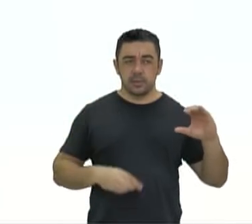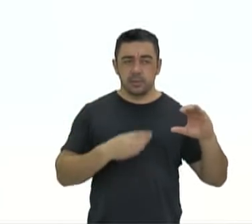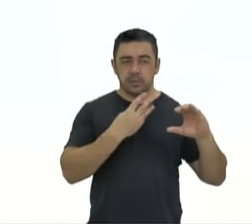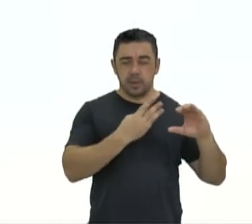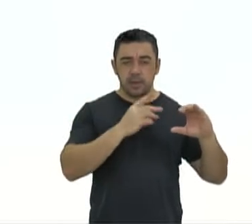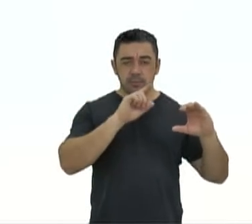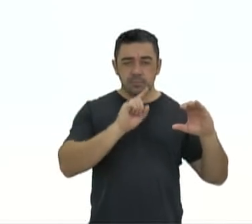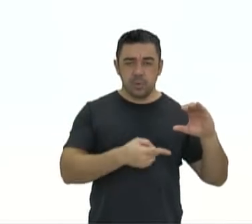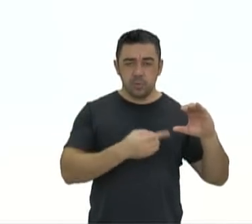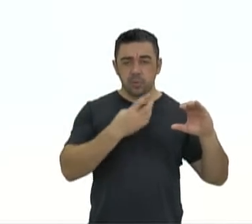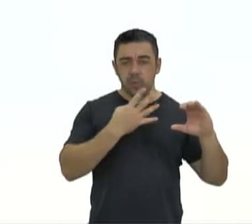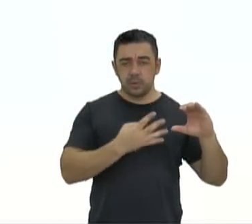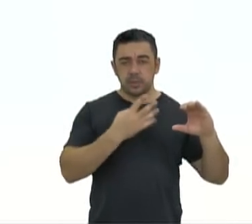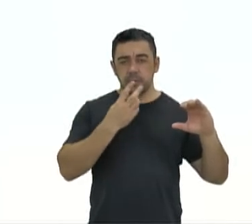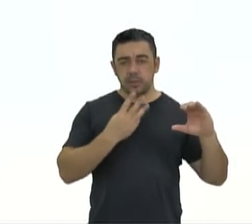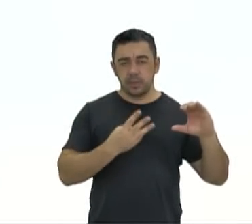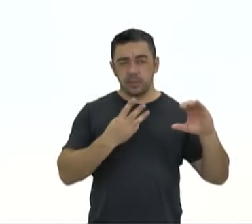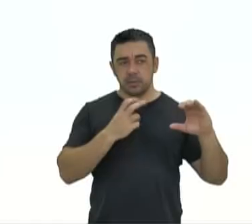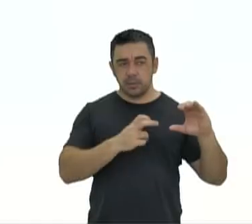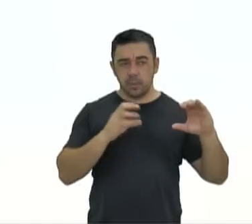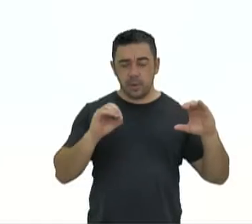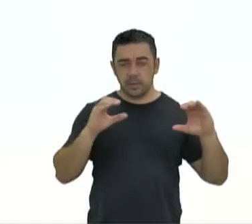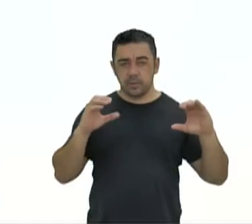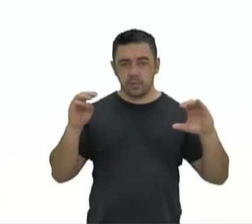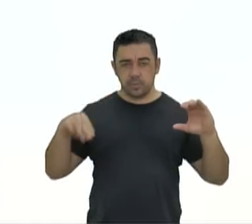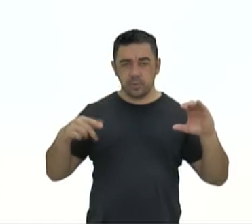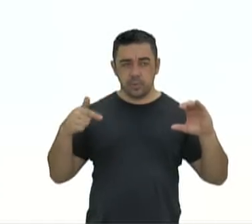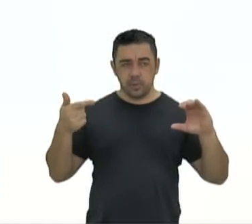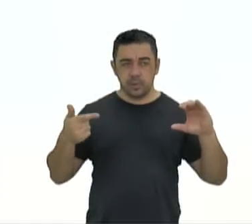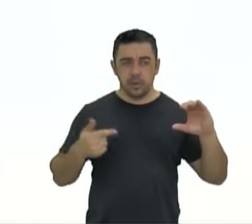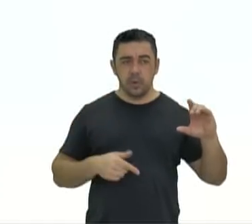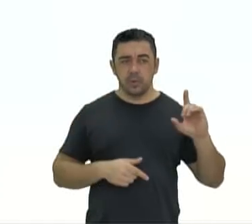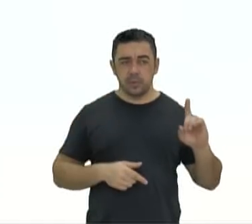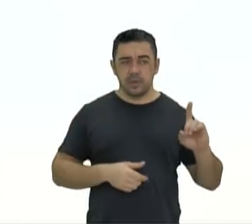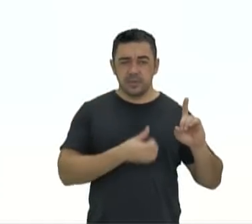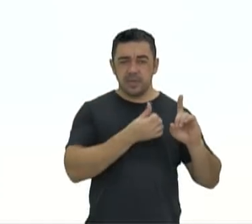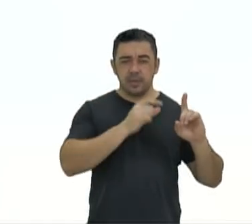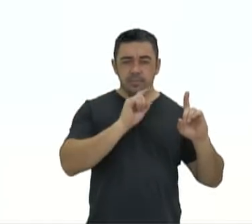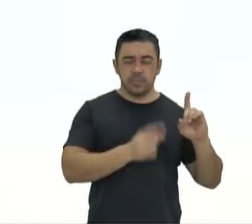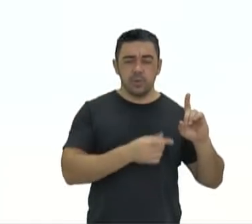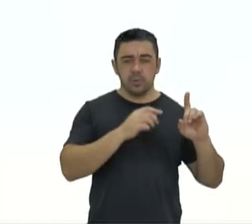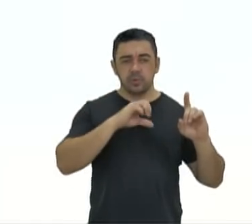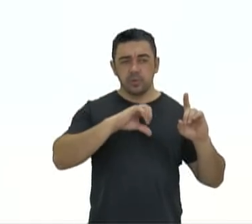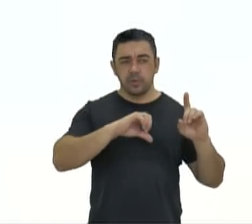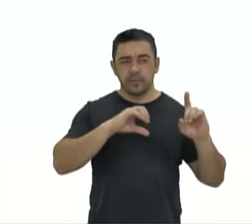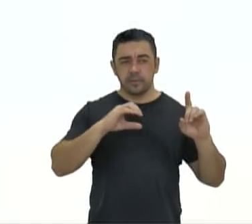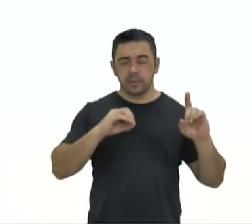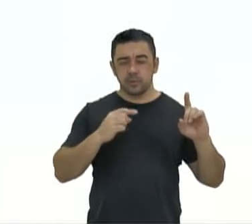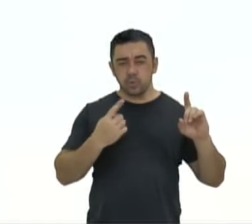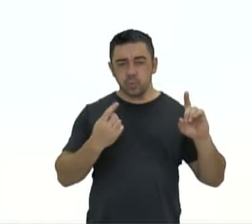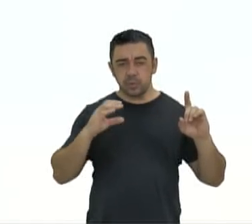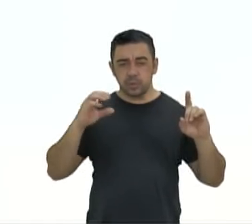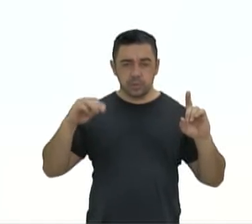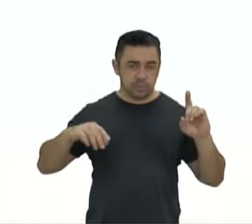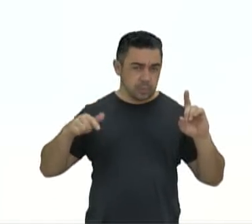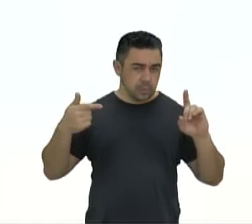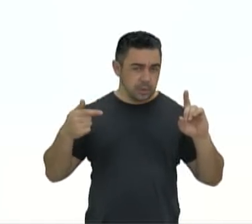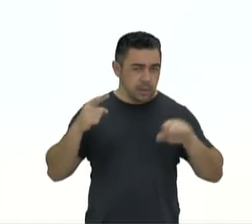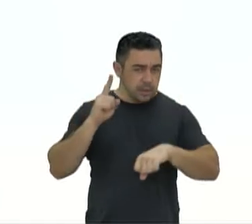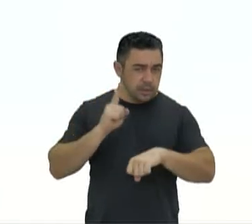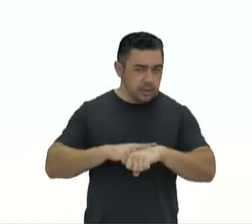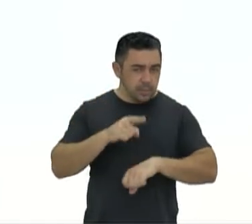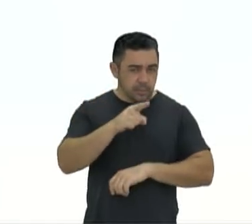C, 3.450 centímetros quadrados. Ou a letra D, 6.901 centímetros quadrados. Tempo